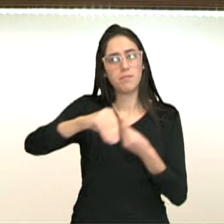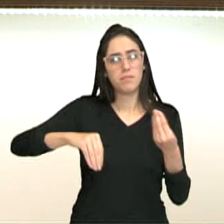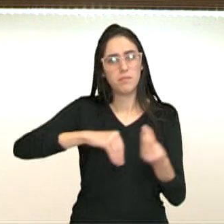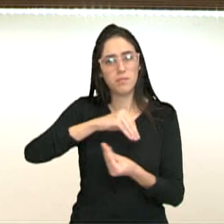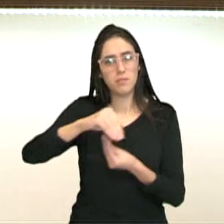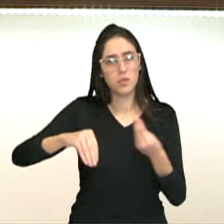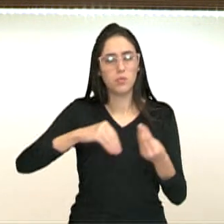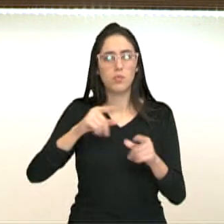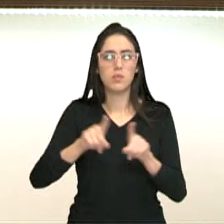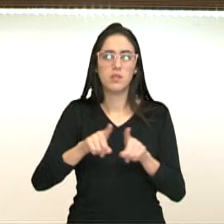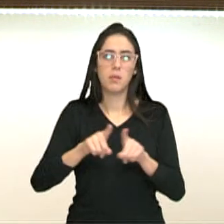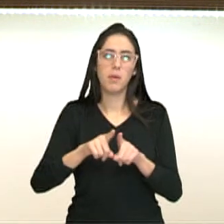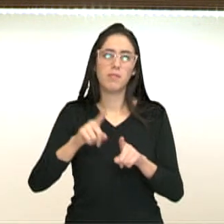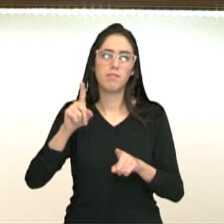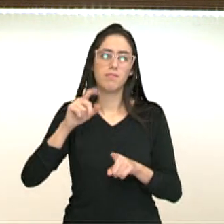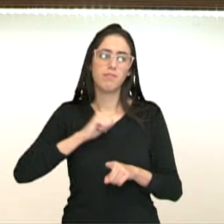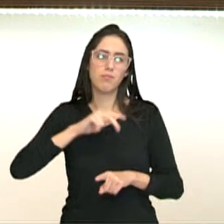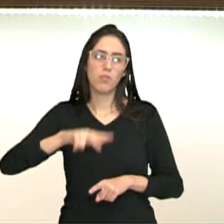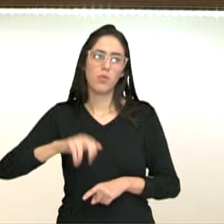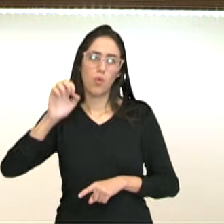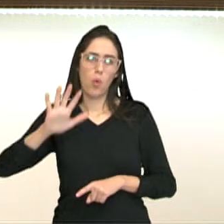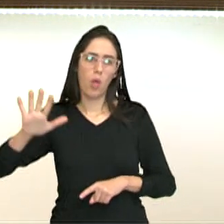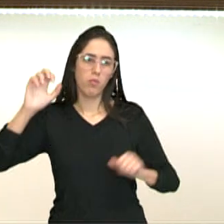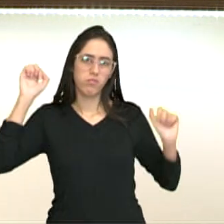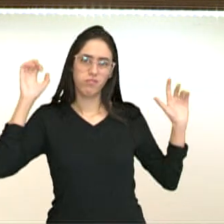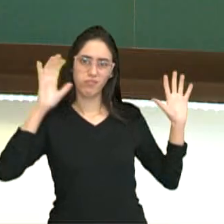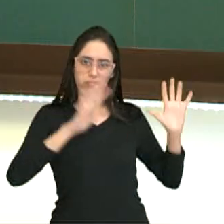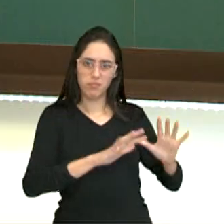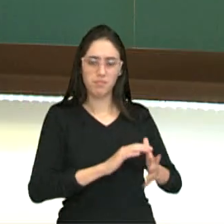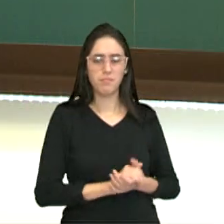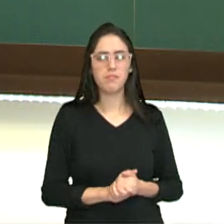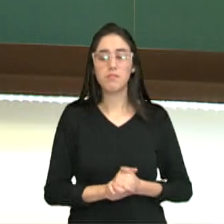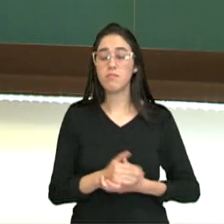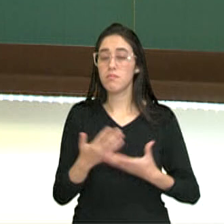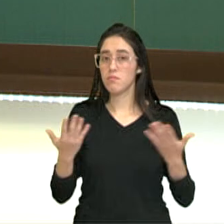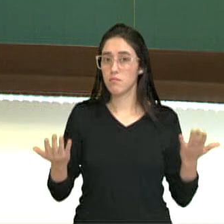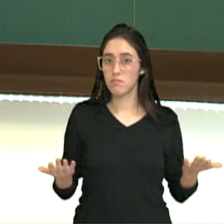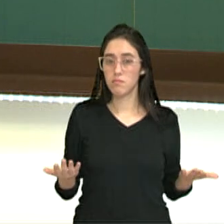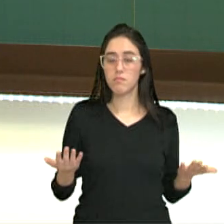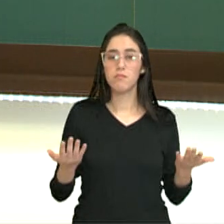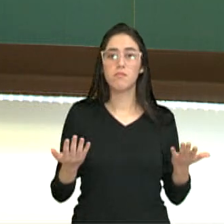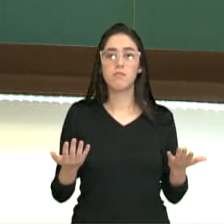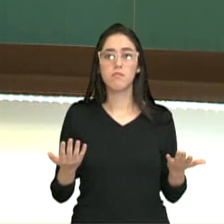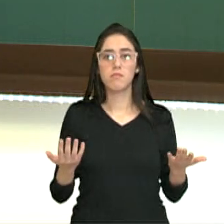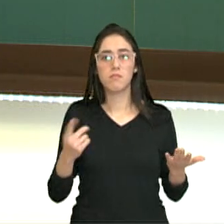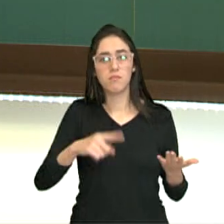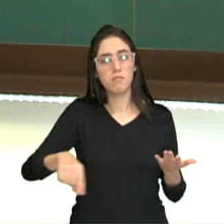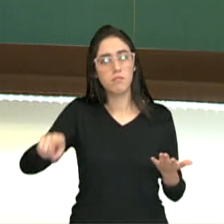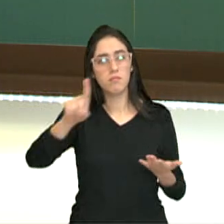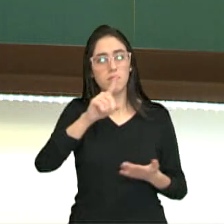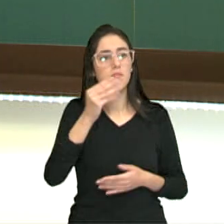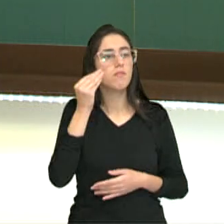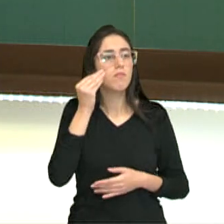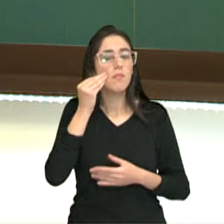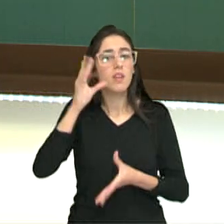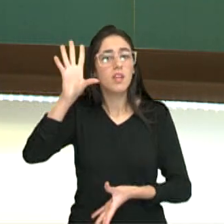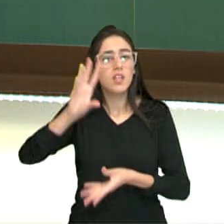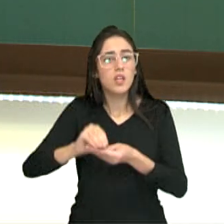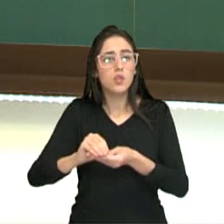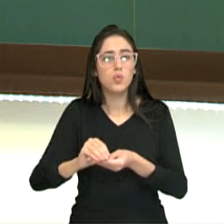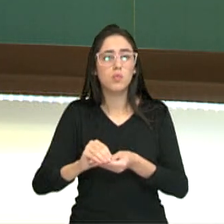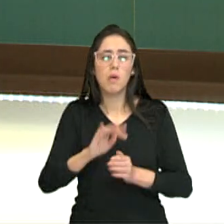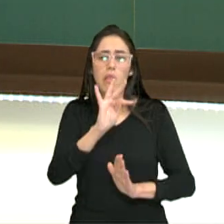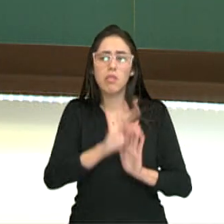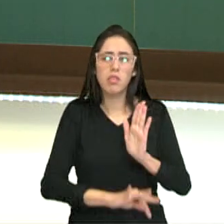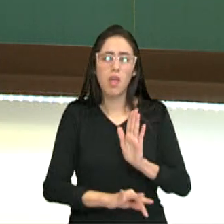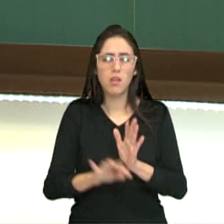de dominação colonial. A proposta é a seguinte, vocês vão resumir em um parágrafo as